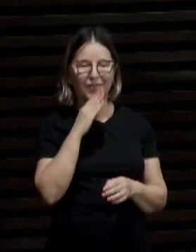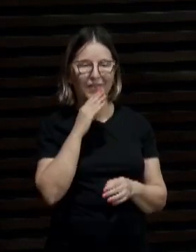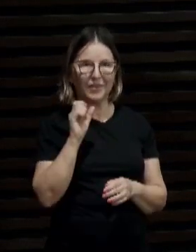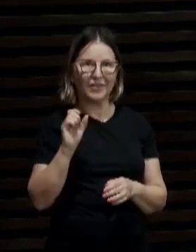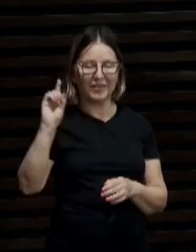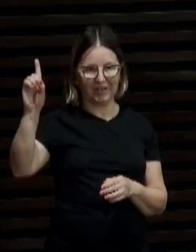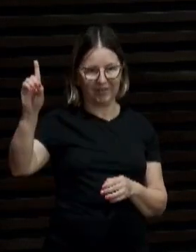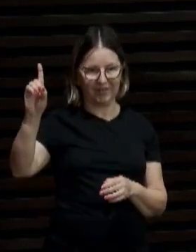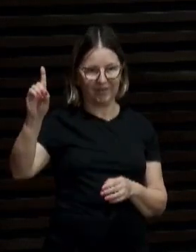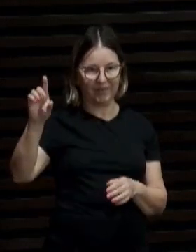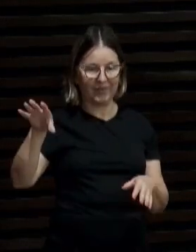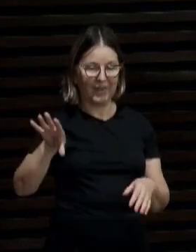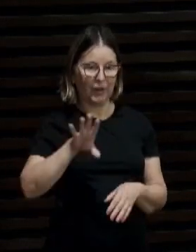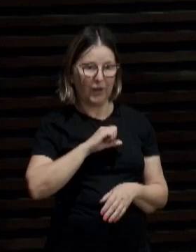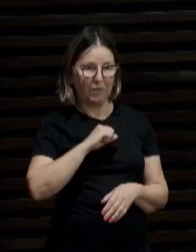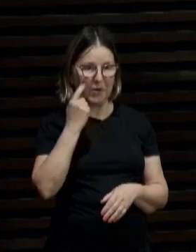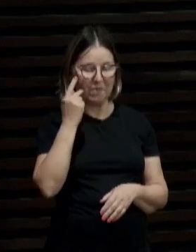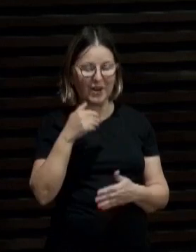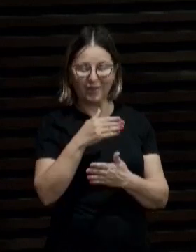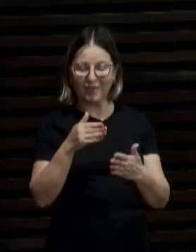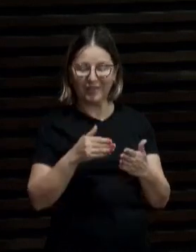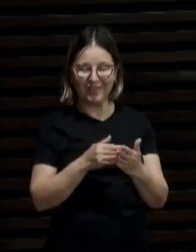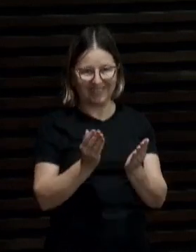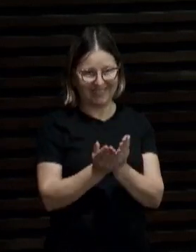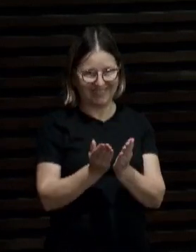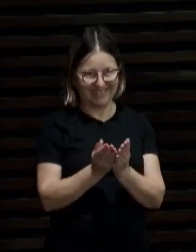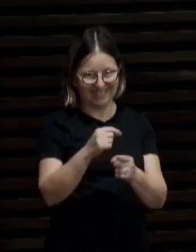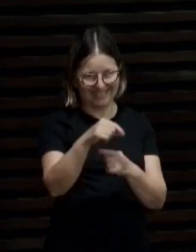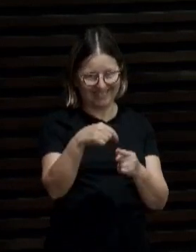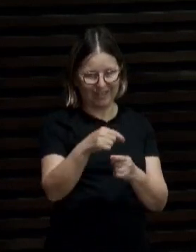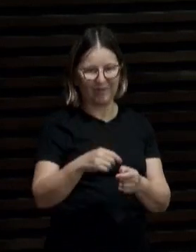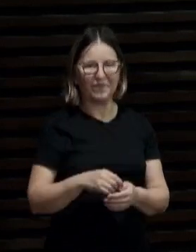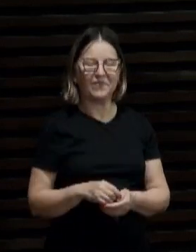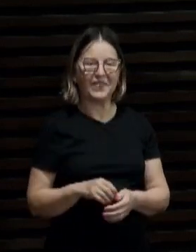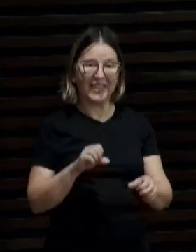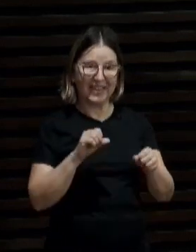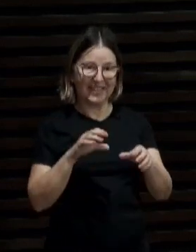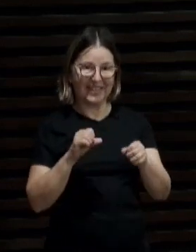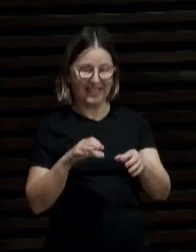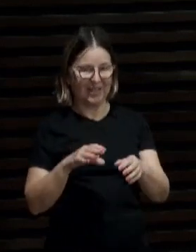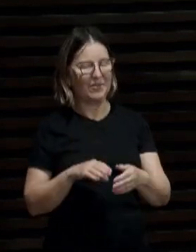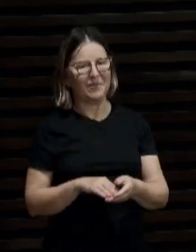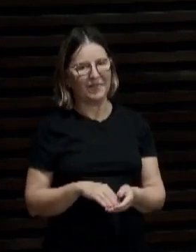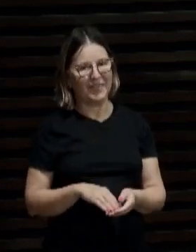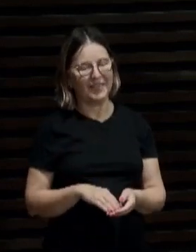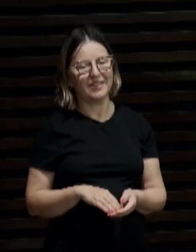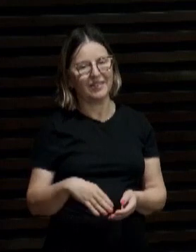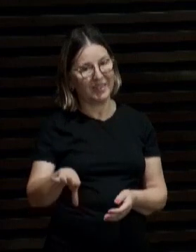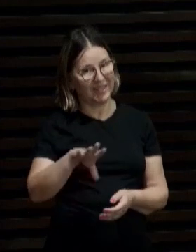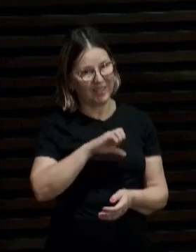Senhor e o amor para com todos os santos. Doutrina e amor, relacionamento equilibrados,